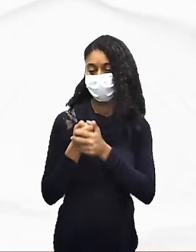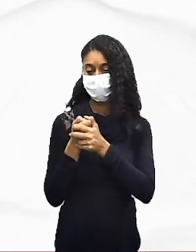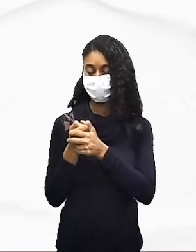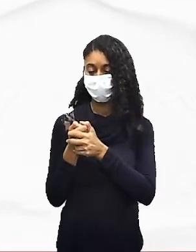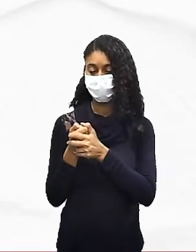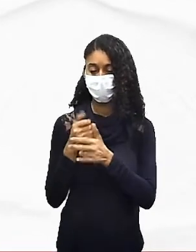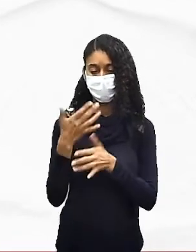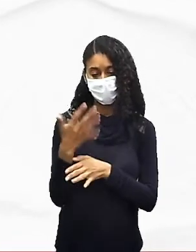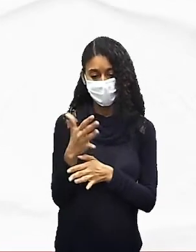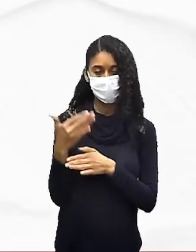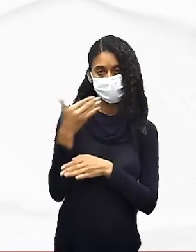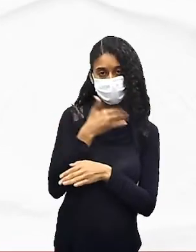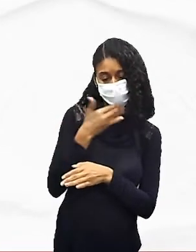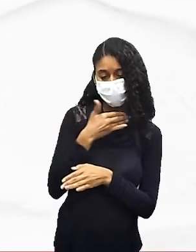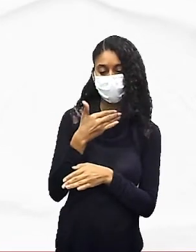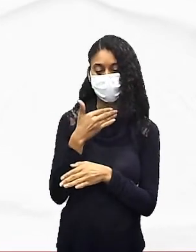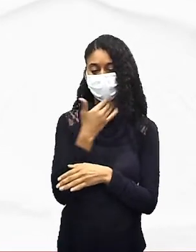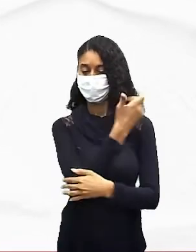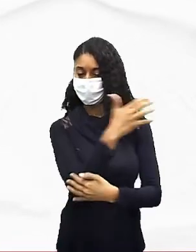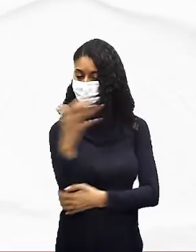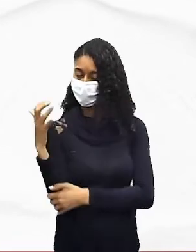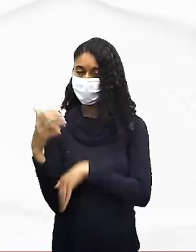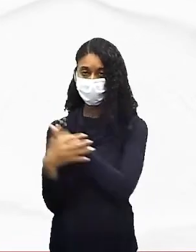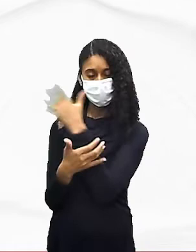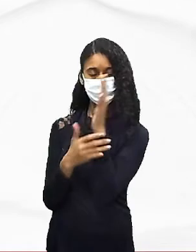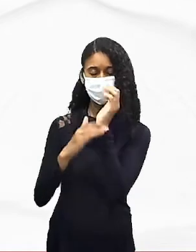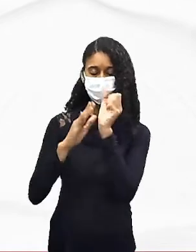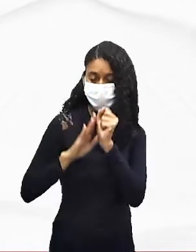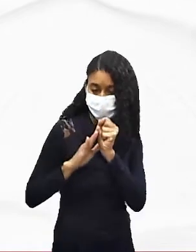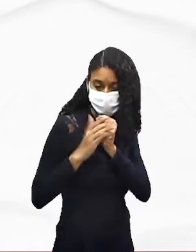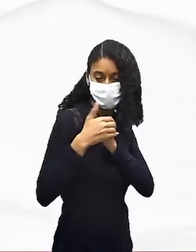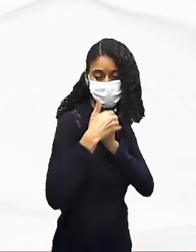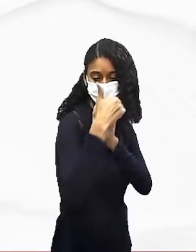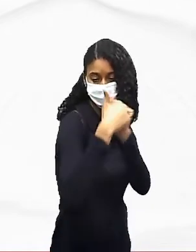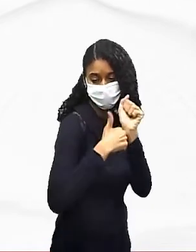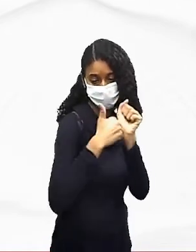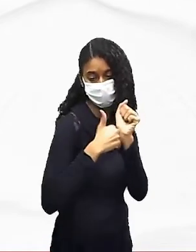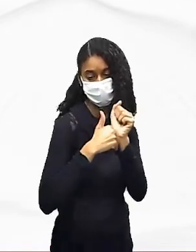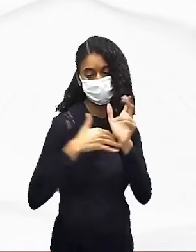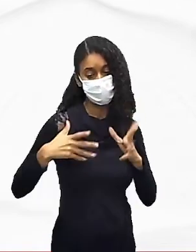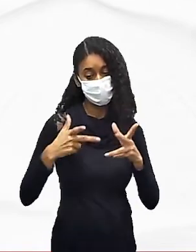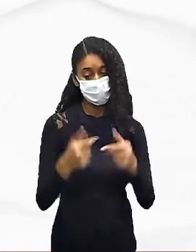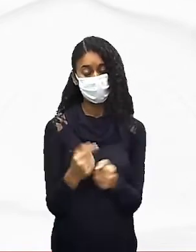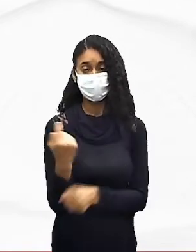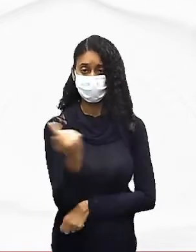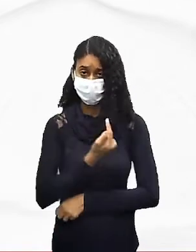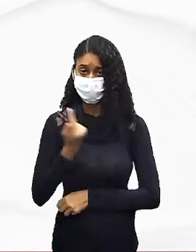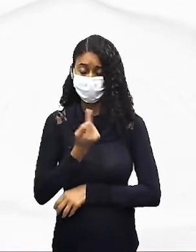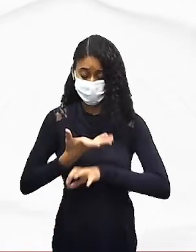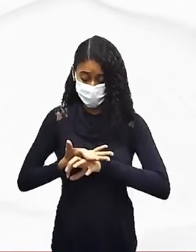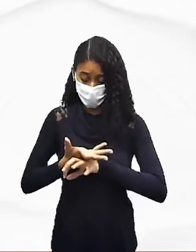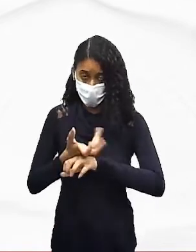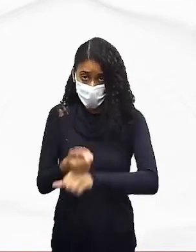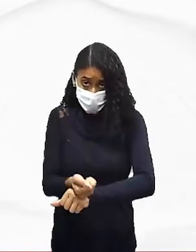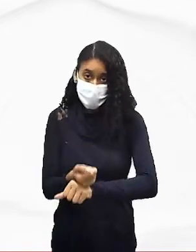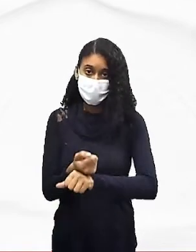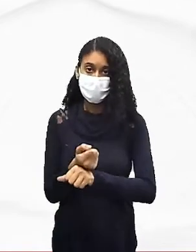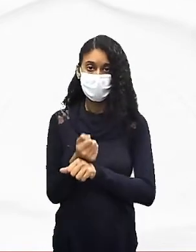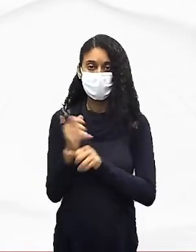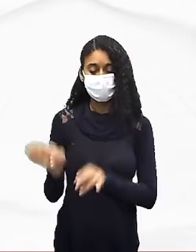barrancos, aqueles matos misteriosos, tudo era a solidão do deserto. Um silêncio imenso dormia à beira do